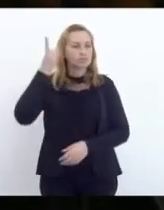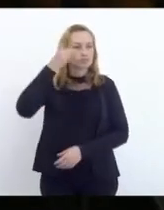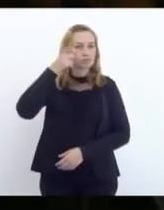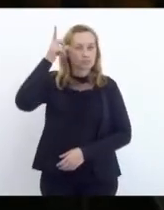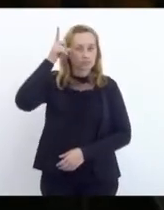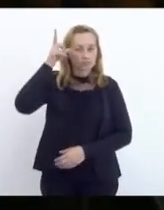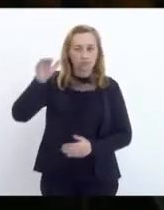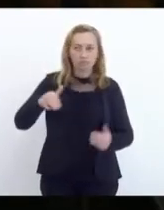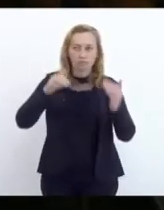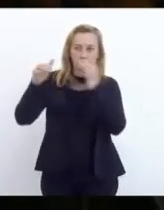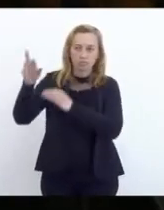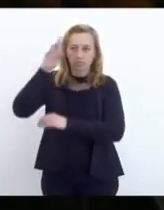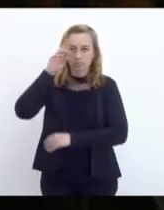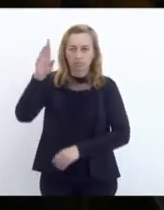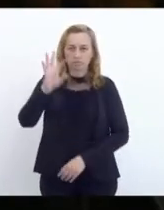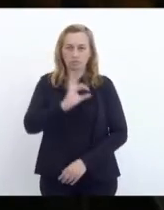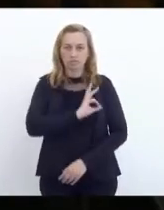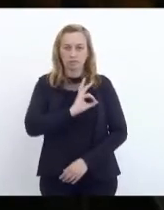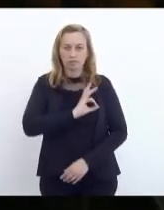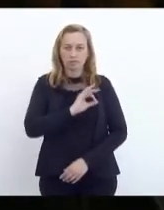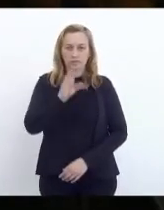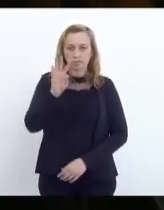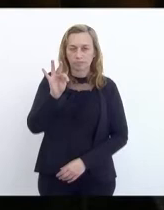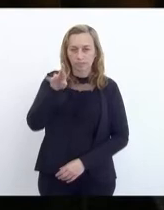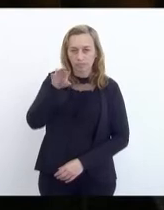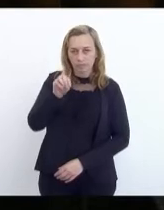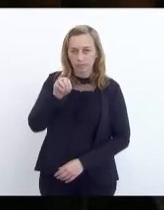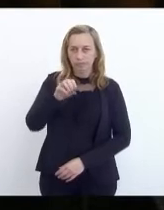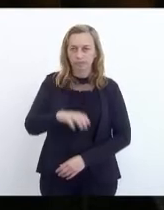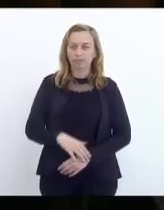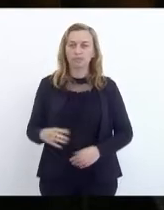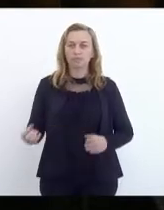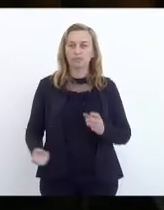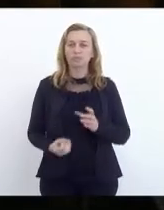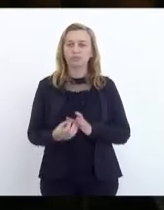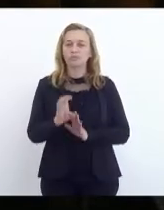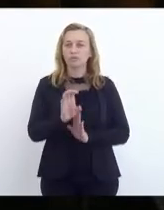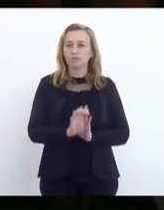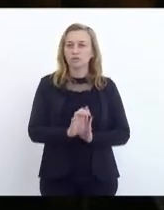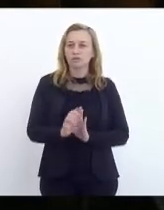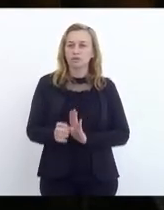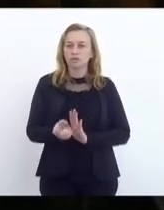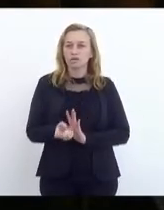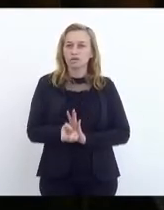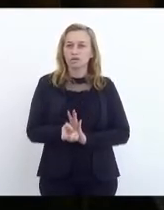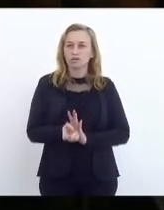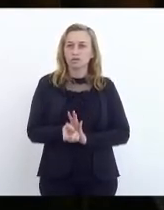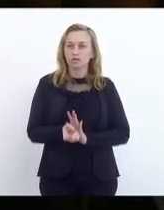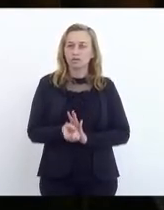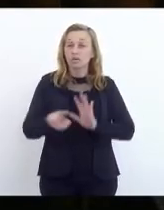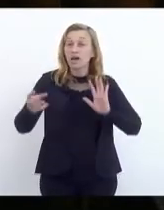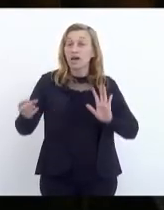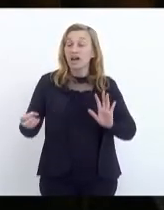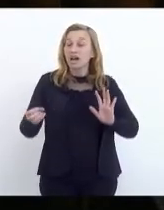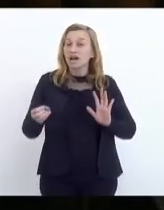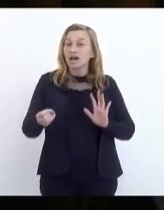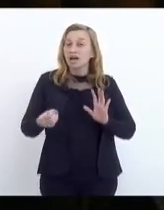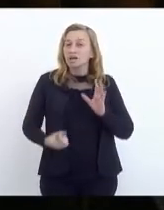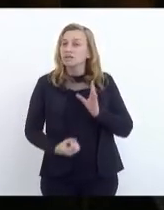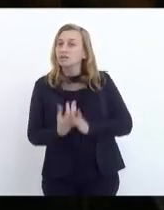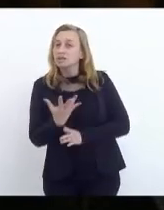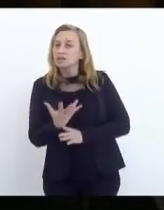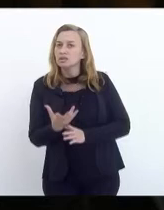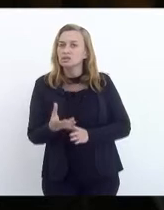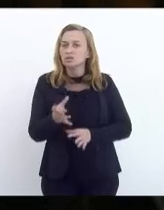e subtenente Bernardo, que tem a seguinte ementa: dispõe sobre a criação